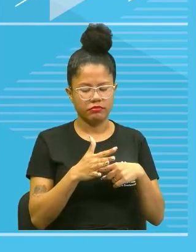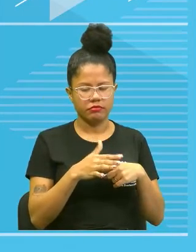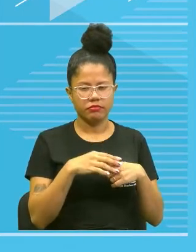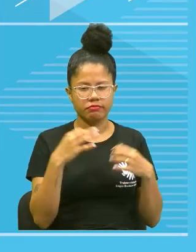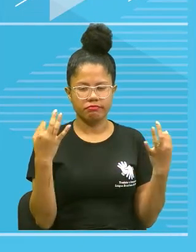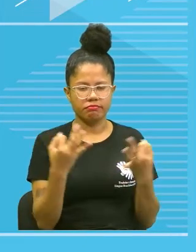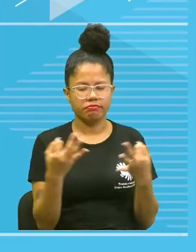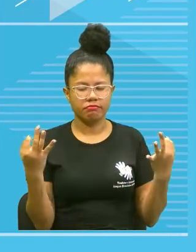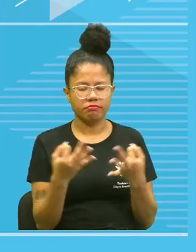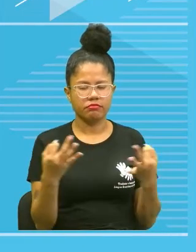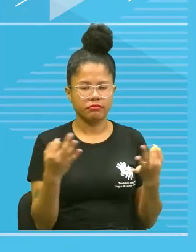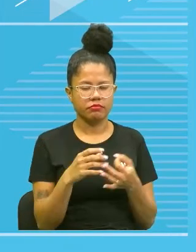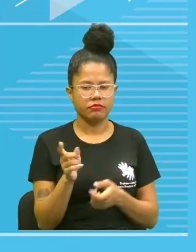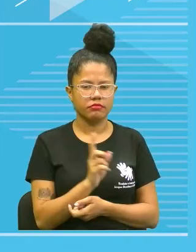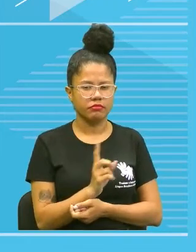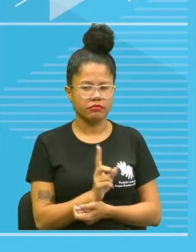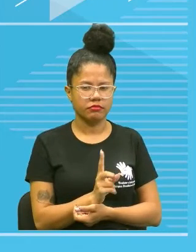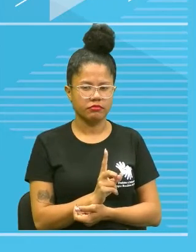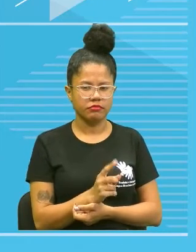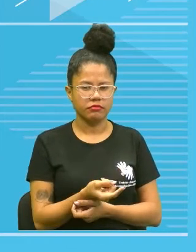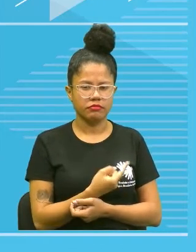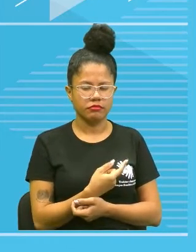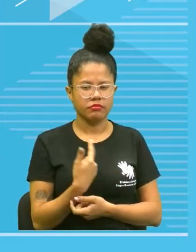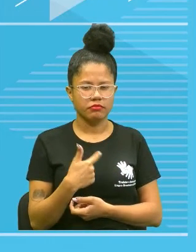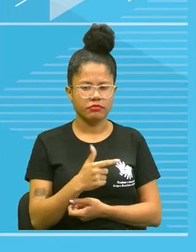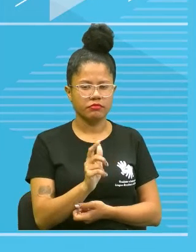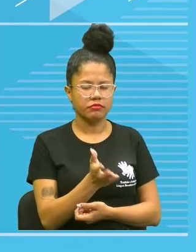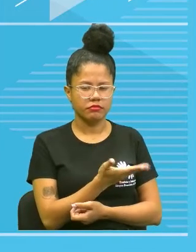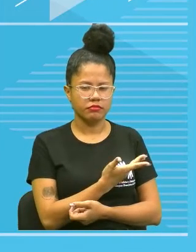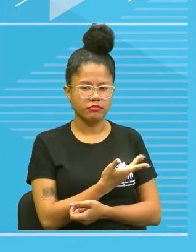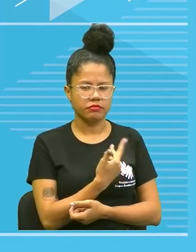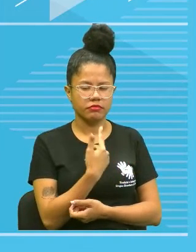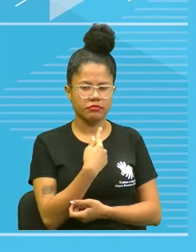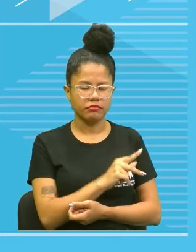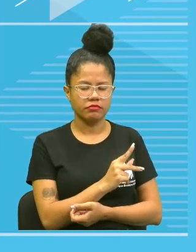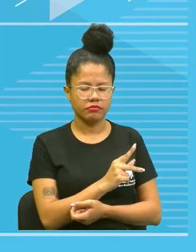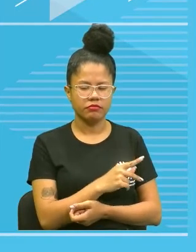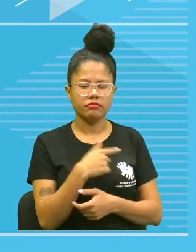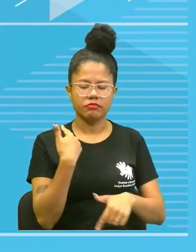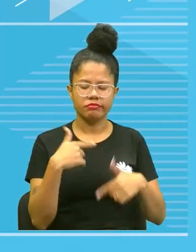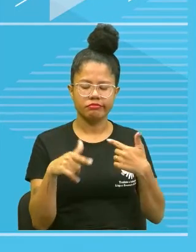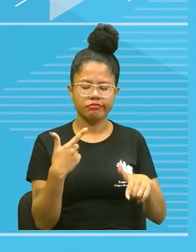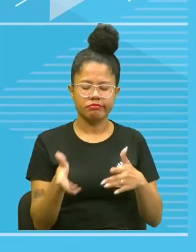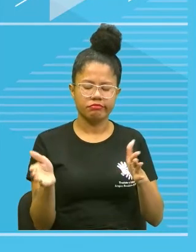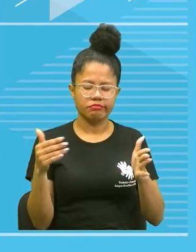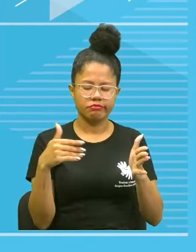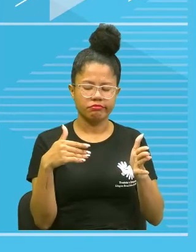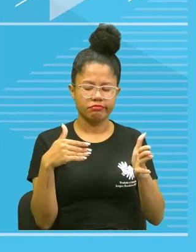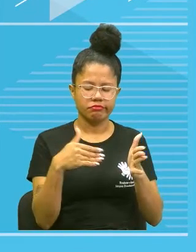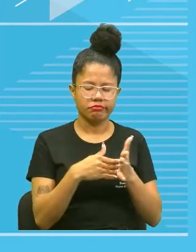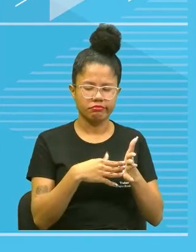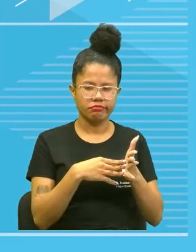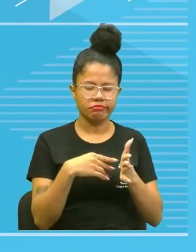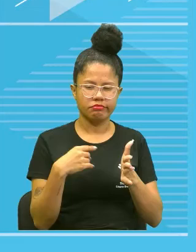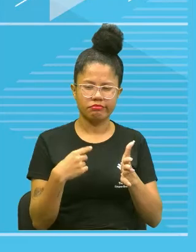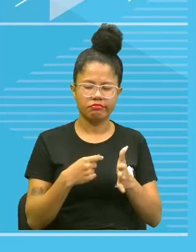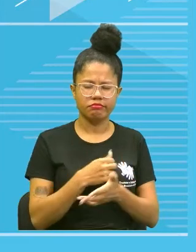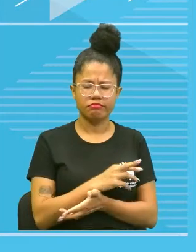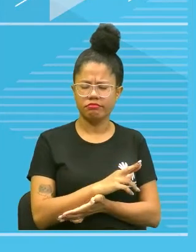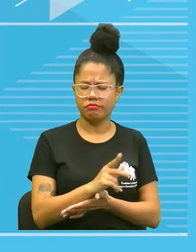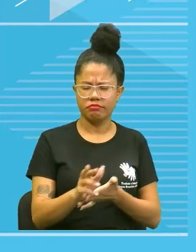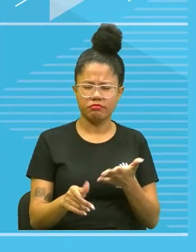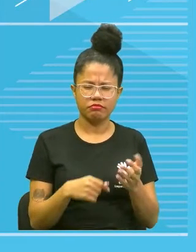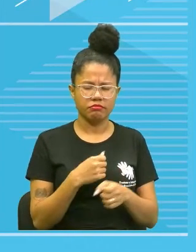sua mesma funcionalidade durante todo o seu período útil, tá bom? Você já deve ter visto com o tio Adriano aquela parte de